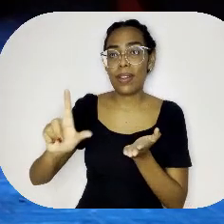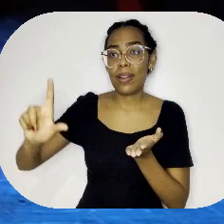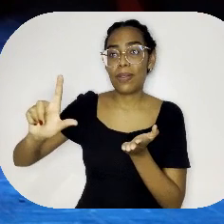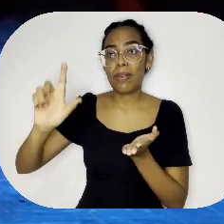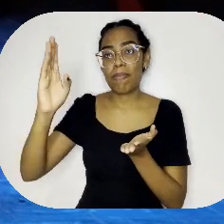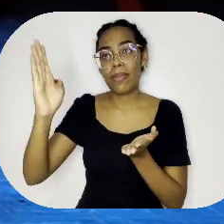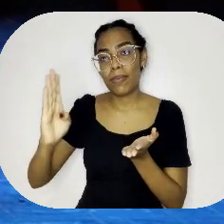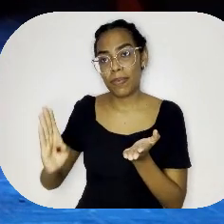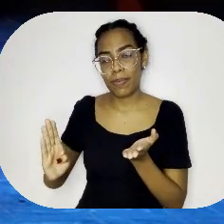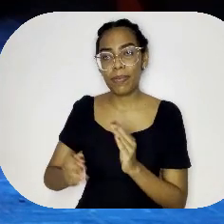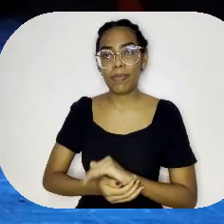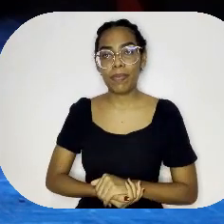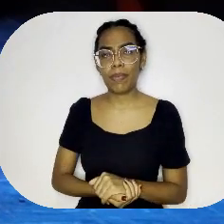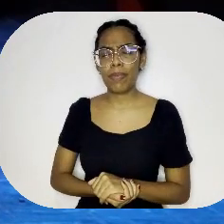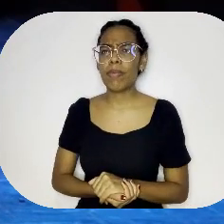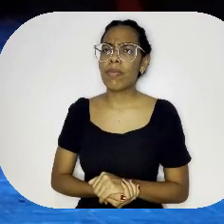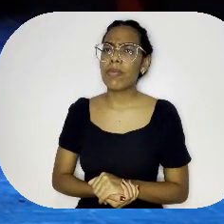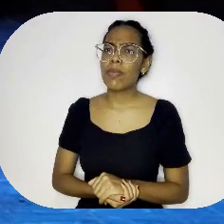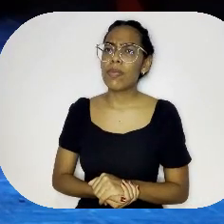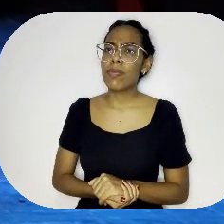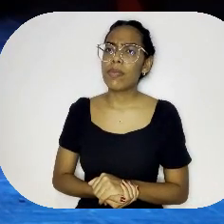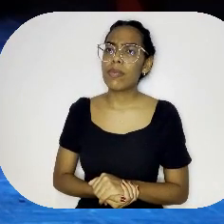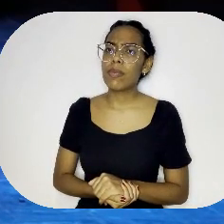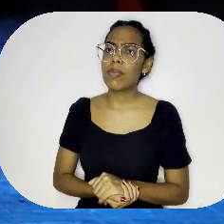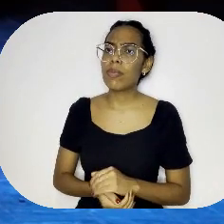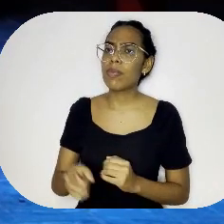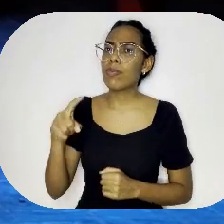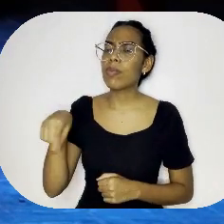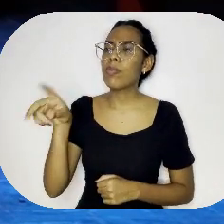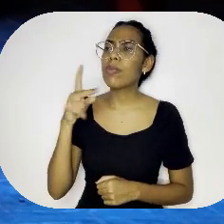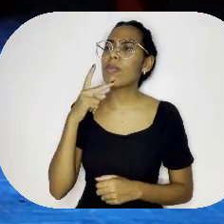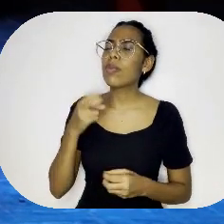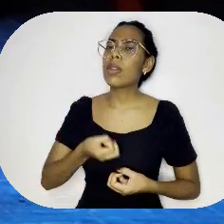Gregório de Matos é o início da nossa literatura propriamente brasileira.